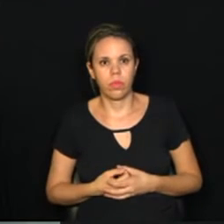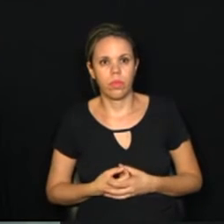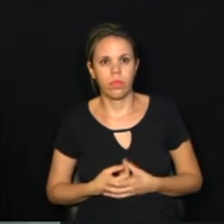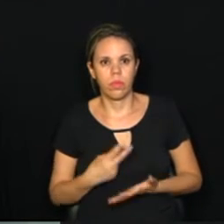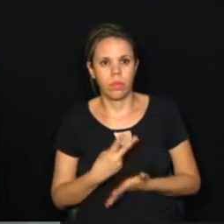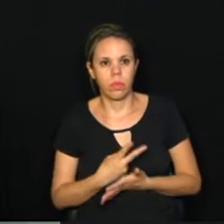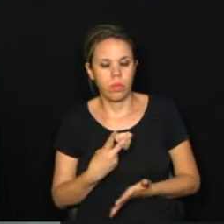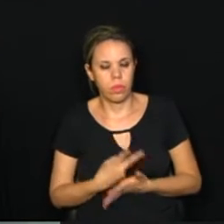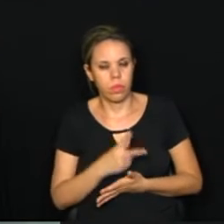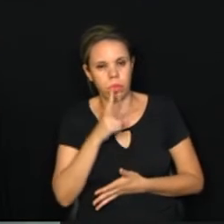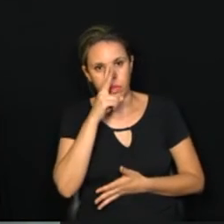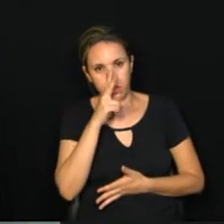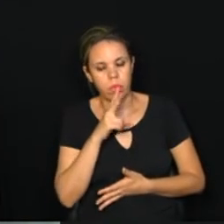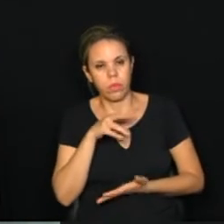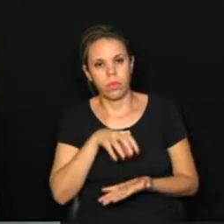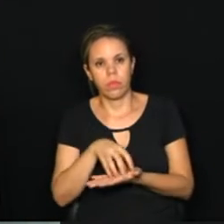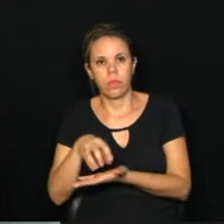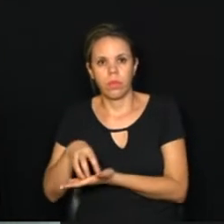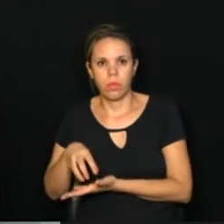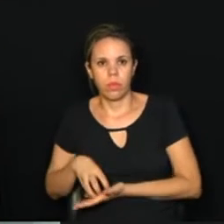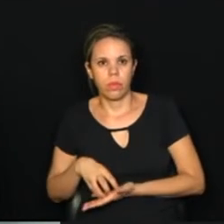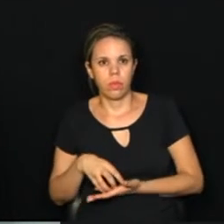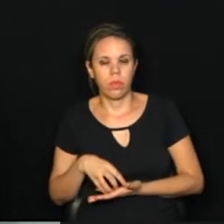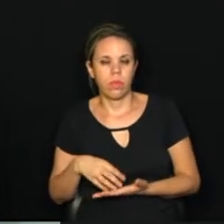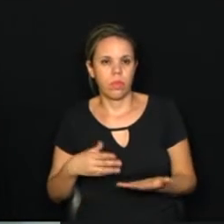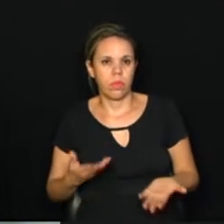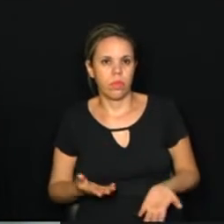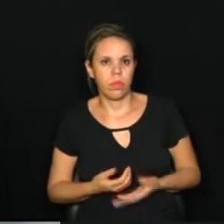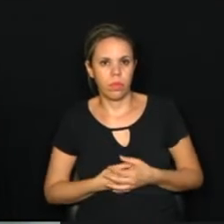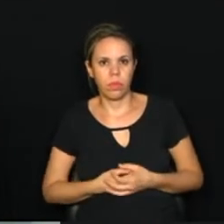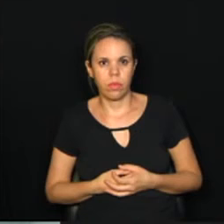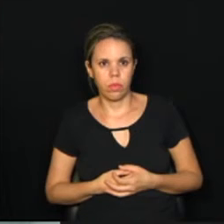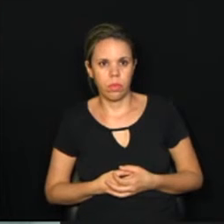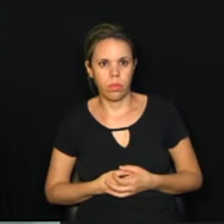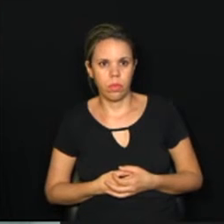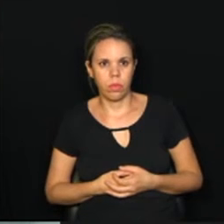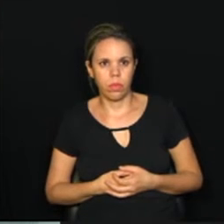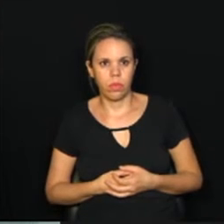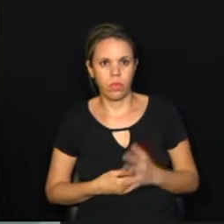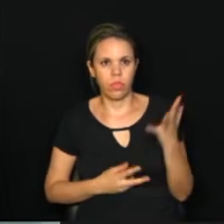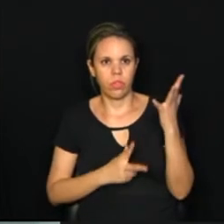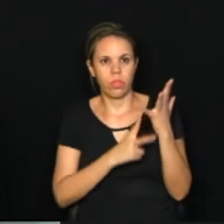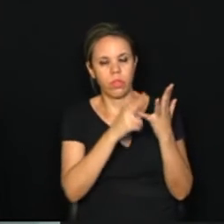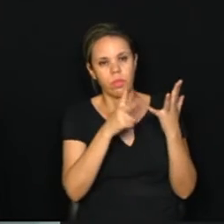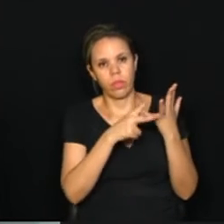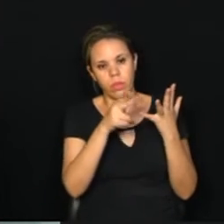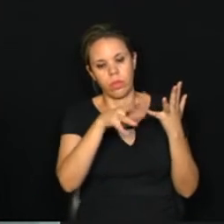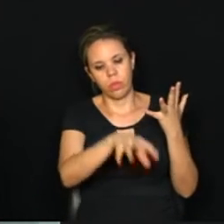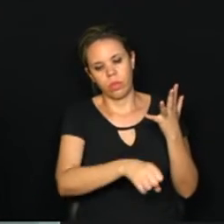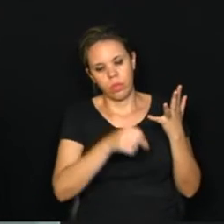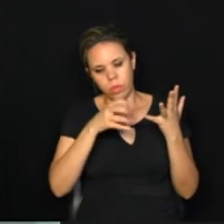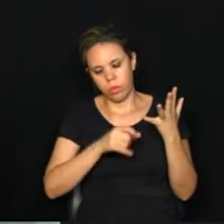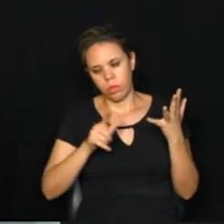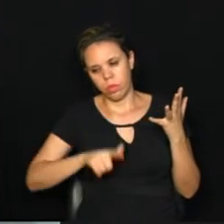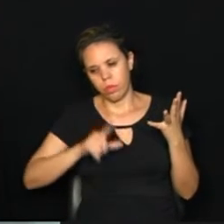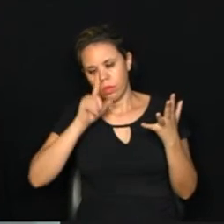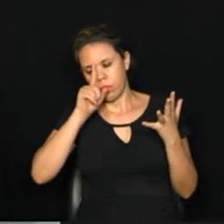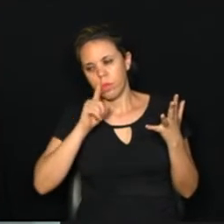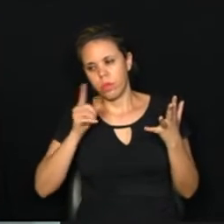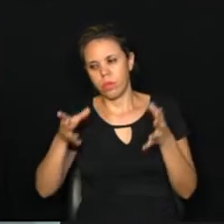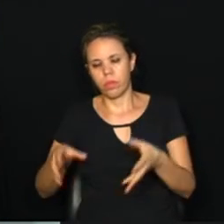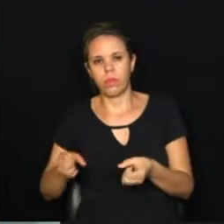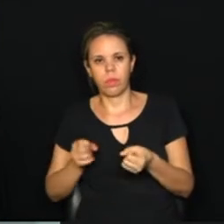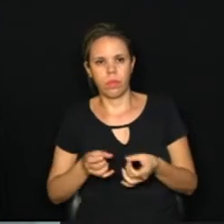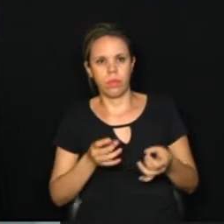o corte de mato e o recolhimento de galhos, descartes perigosos, assim, no